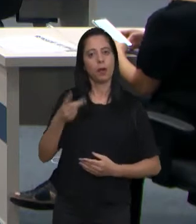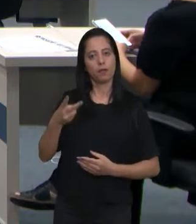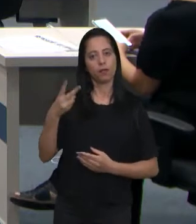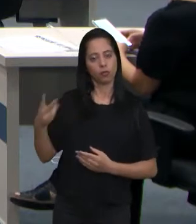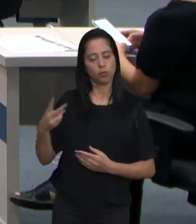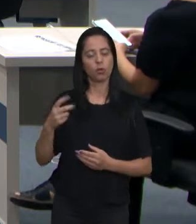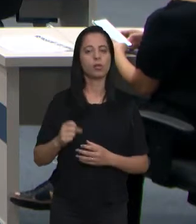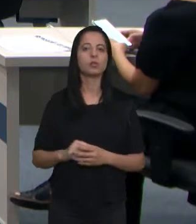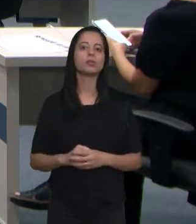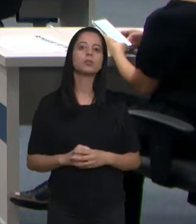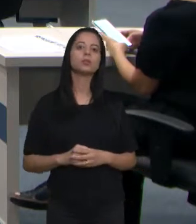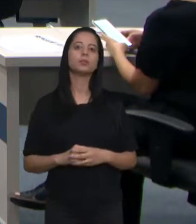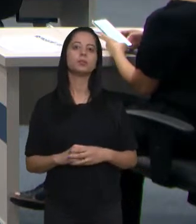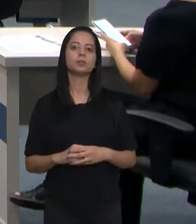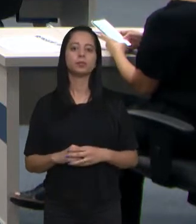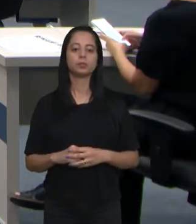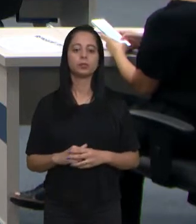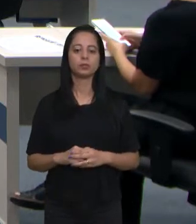1355/22,